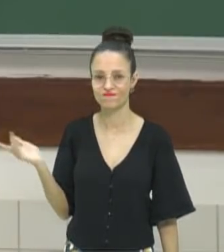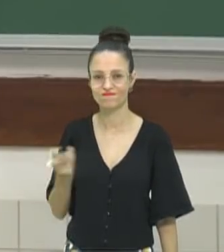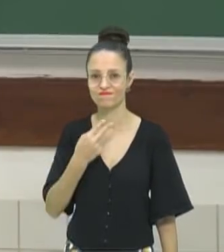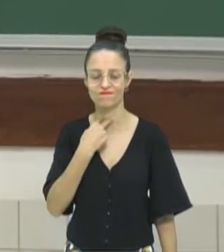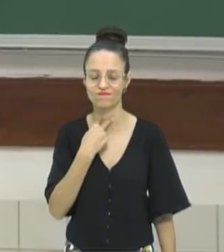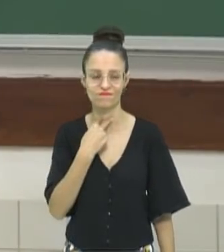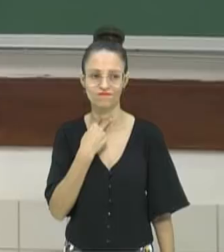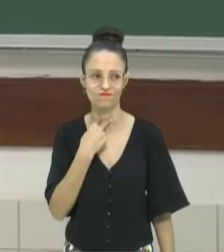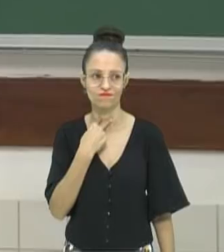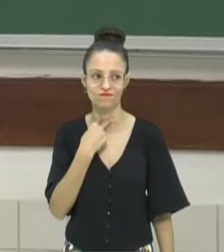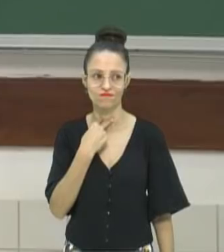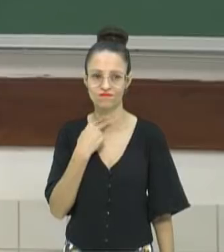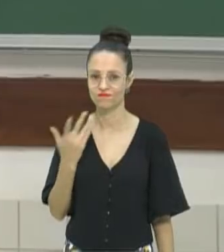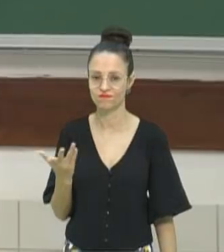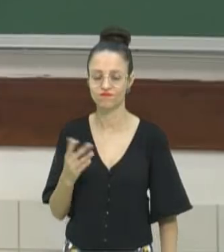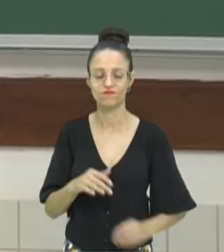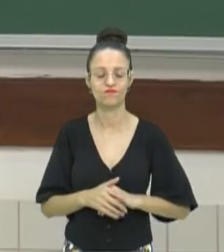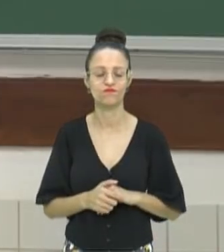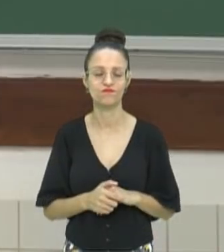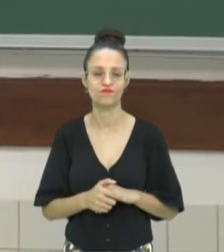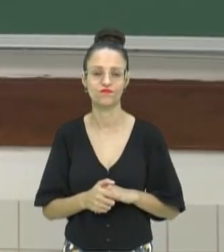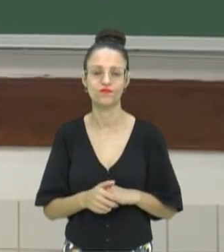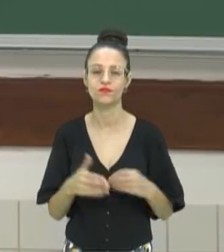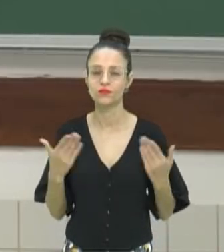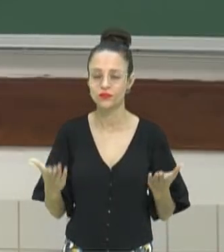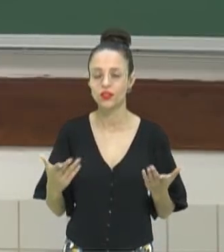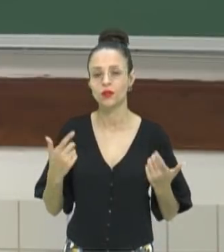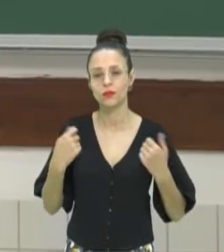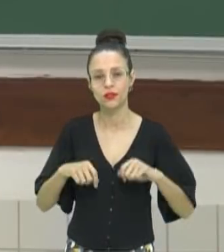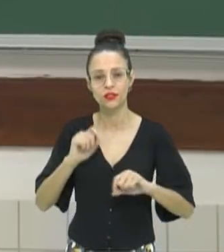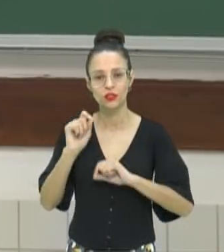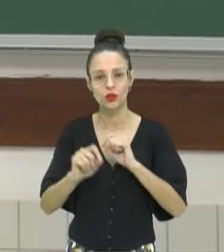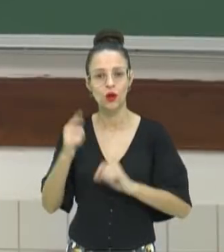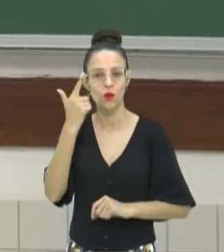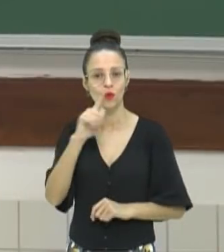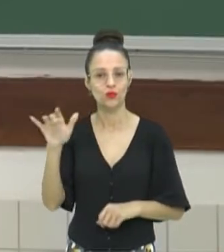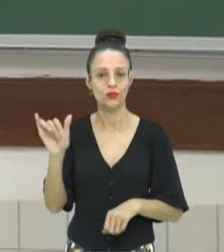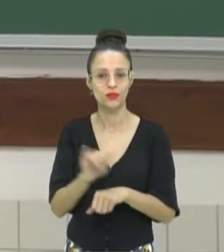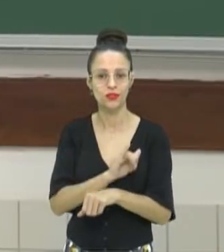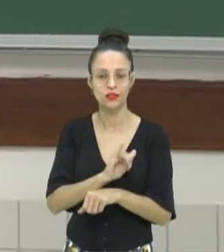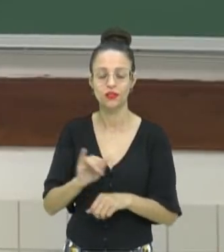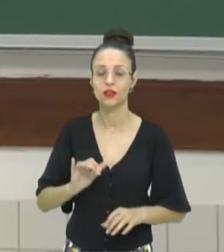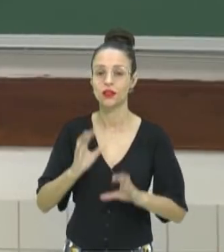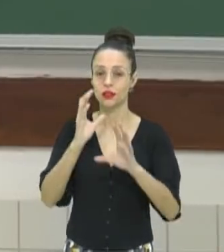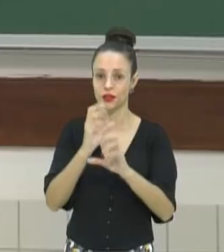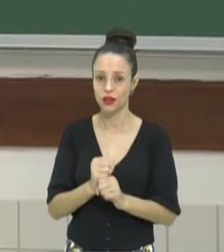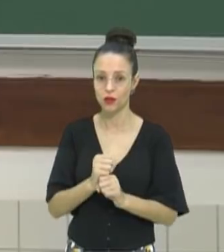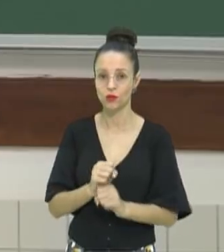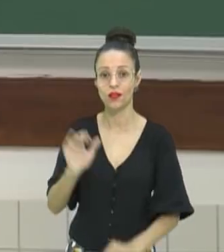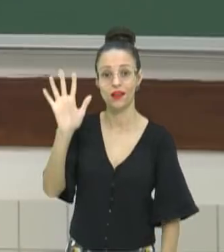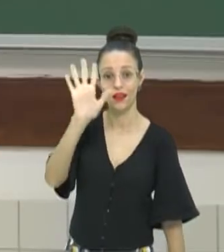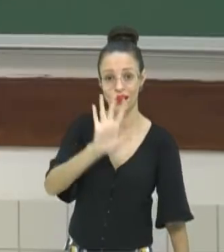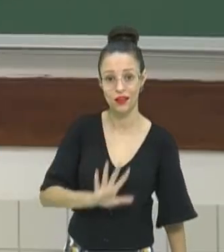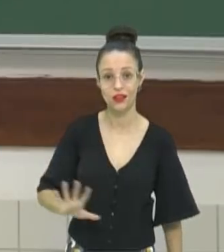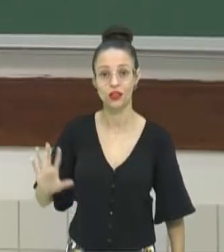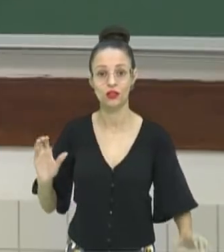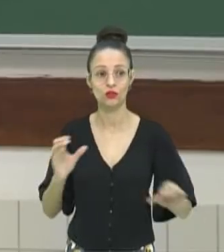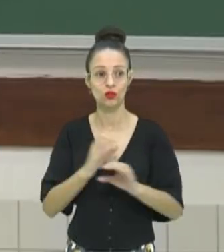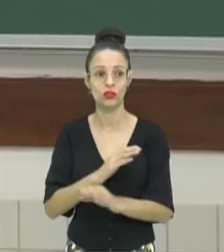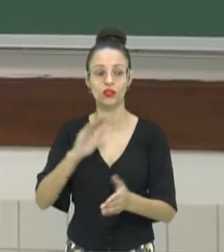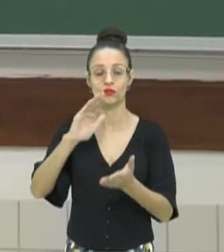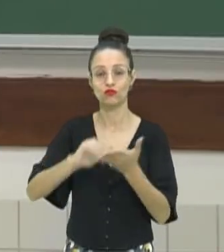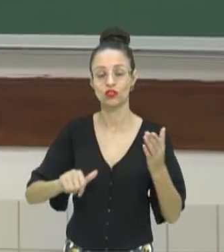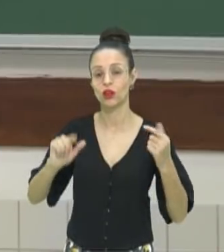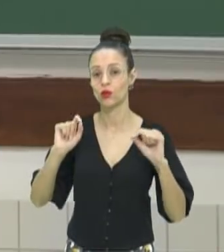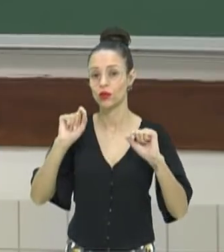Não também, né? Vai ficar pior ainda o negócio. Então nós vamos ter que usar a última estratégia, que é calcular a área do maior e tirar as